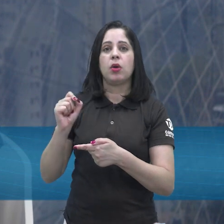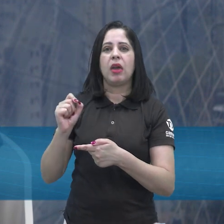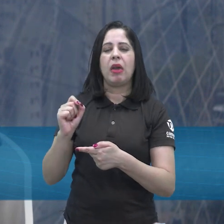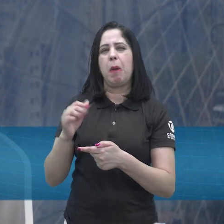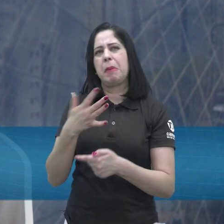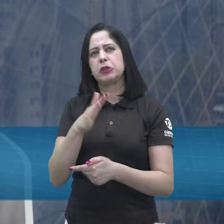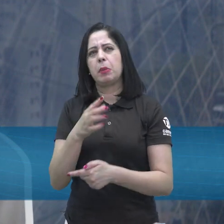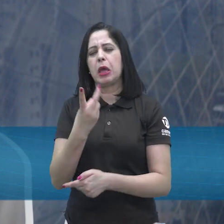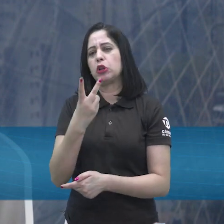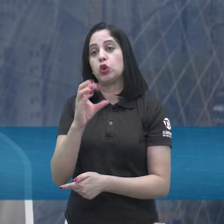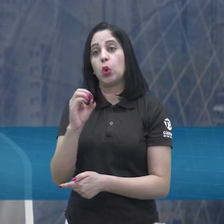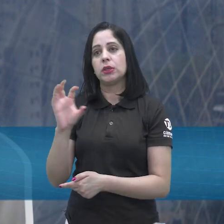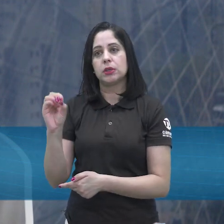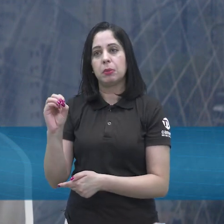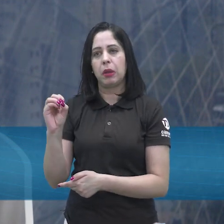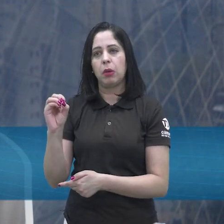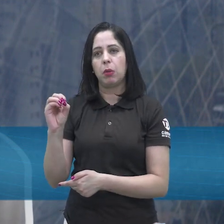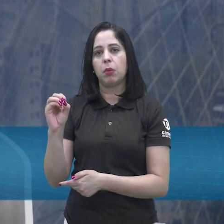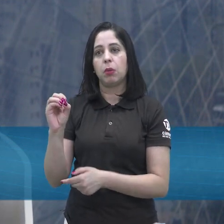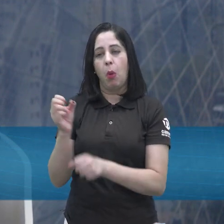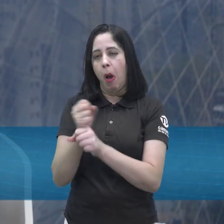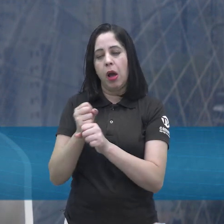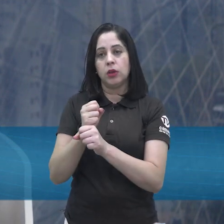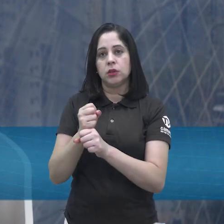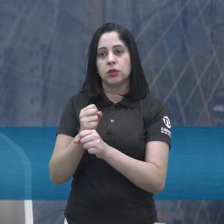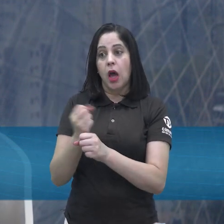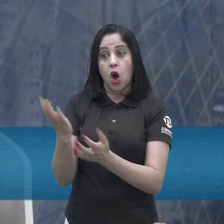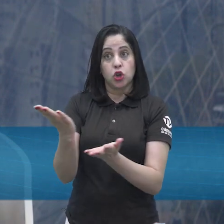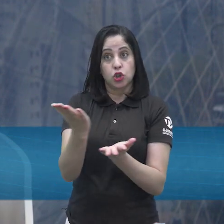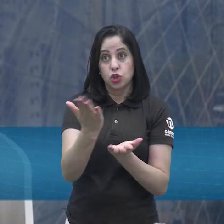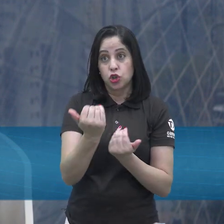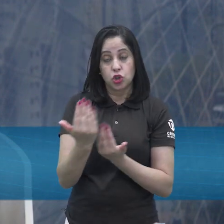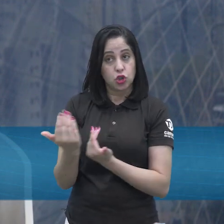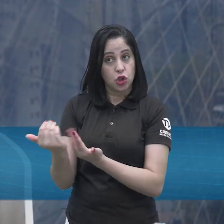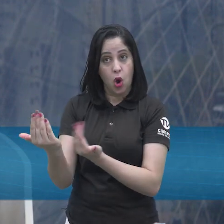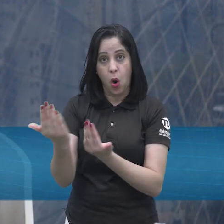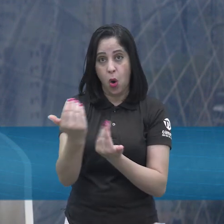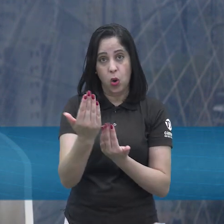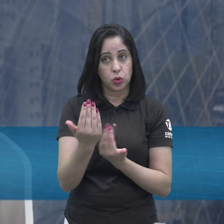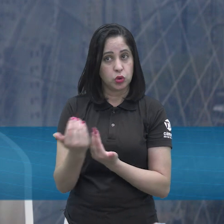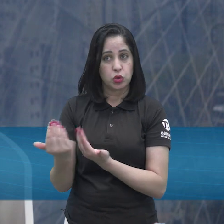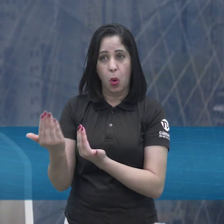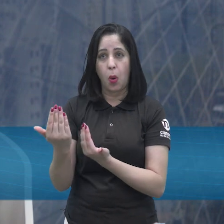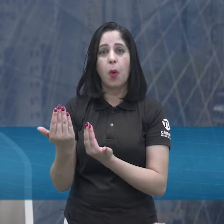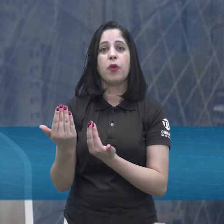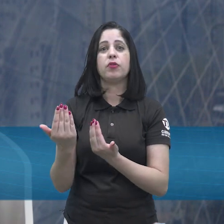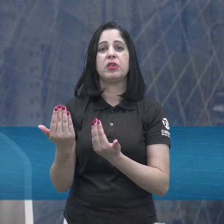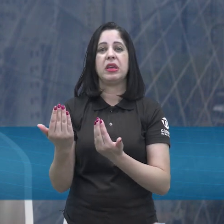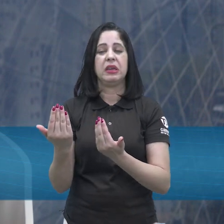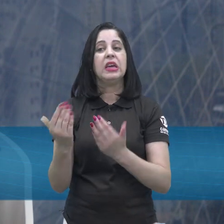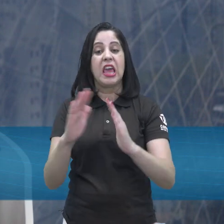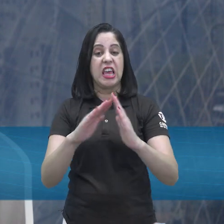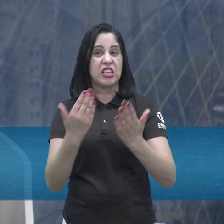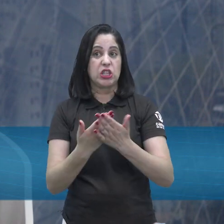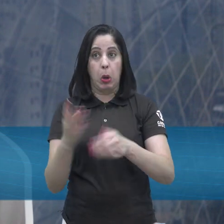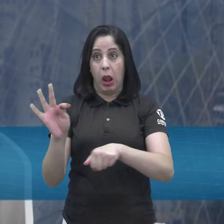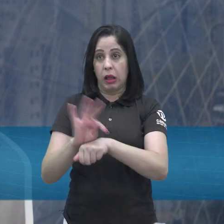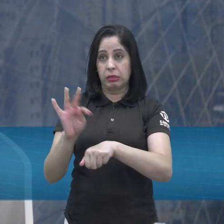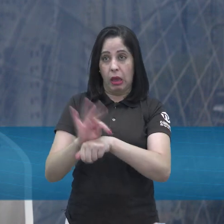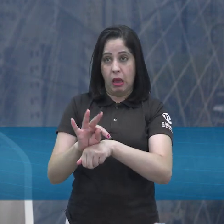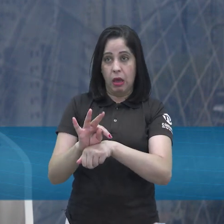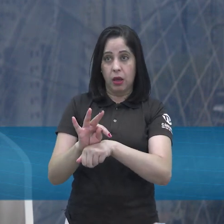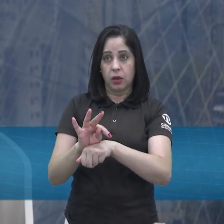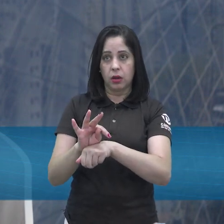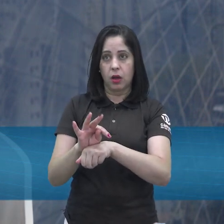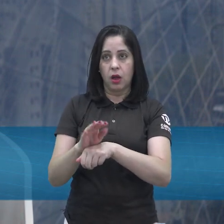exemplo, lá em meados dos anos 2000, o jovem que hoje está na formação técnica ou na formação de educação